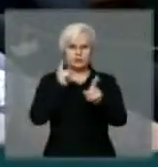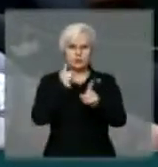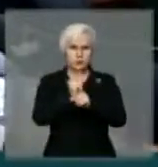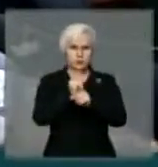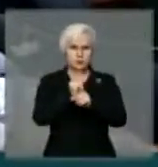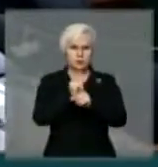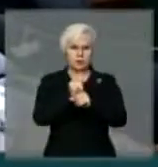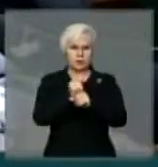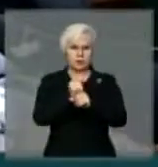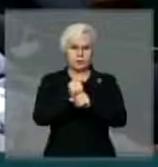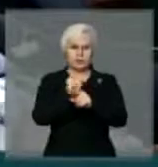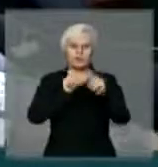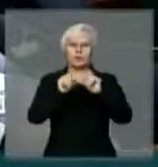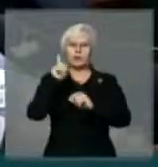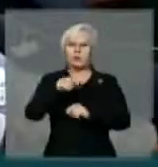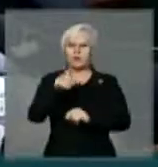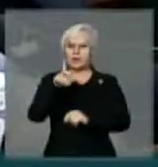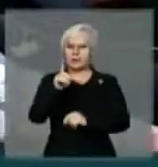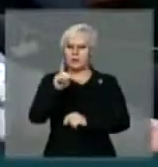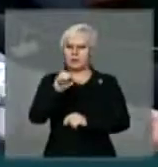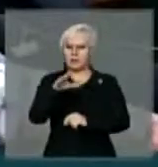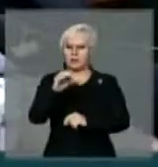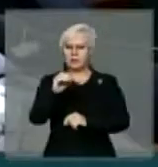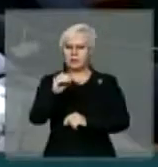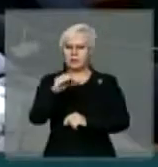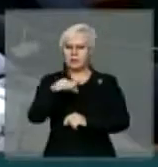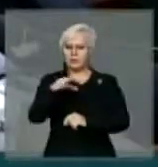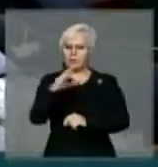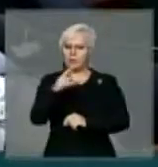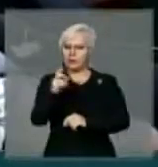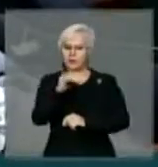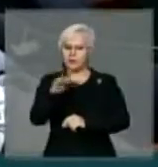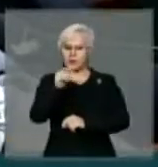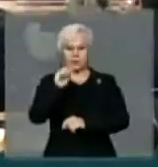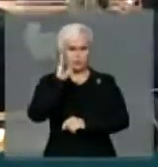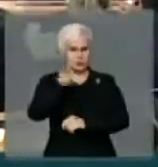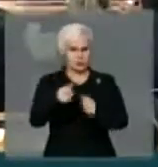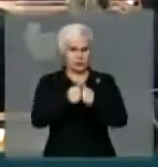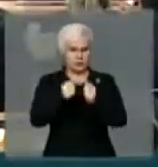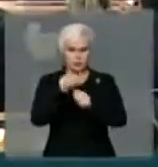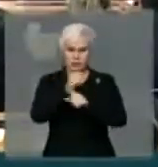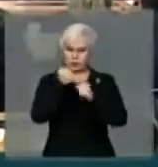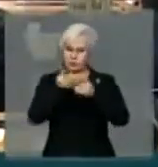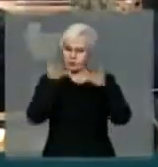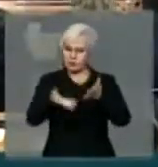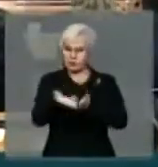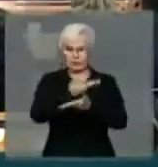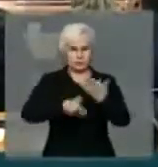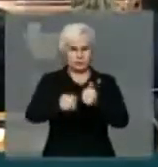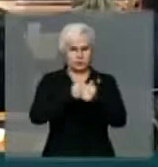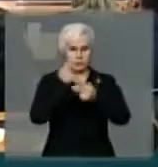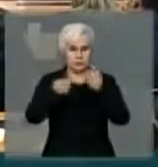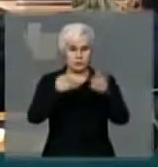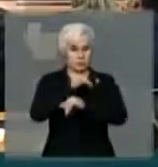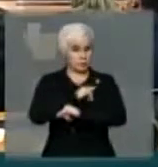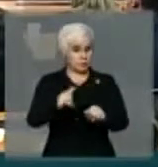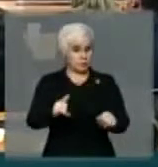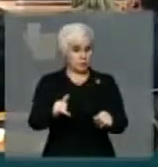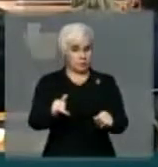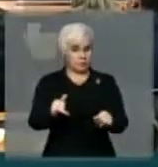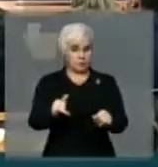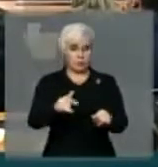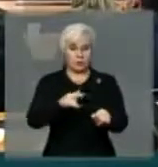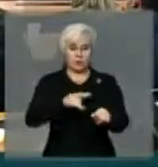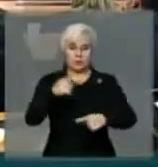vitalidade da democracia direta, a presença de povo, de fato, nesse espaço, se expressando, se manifestando, debatendo